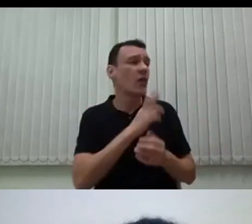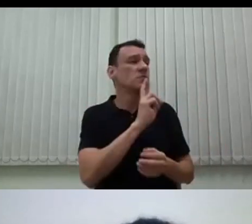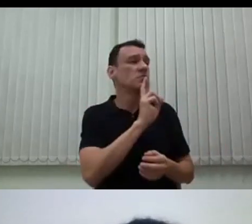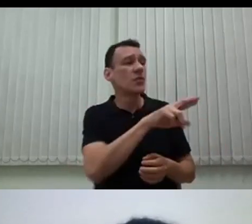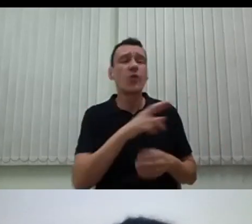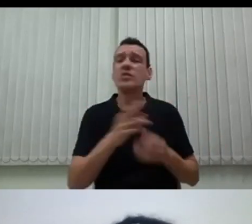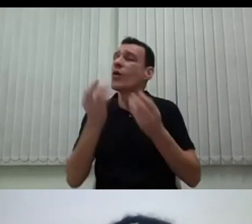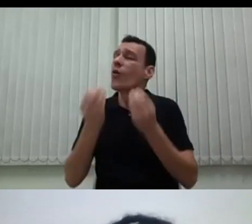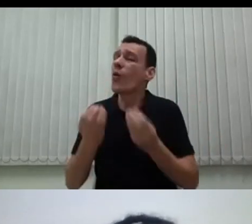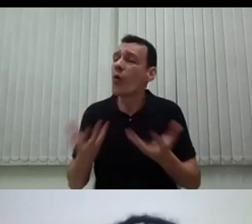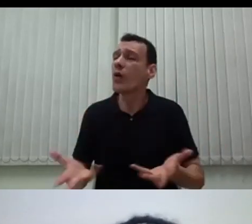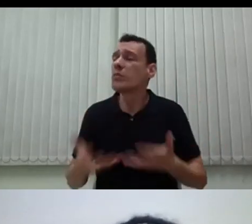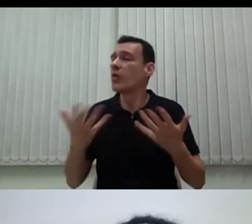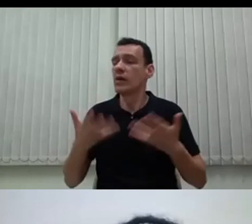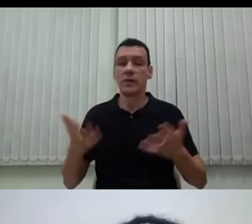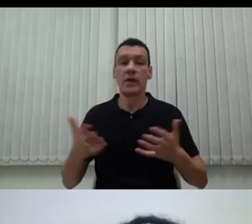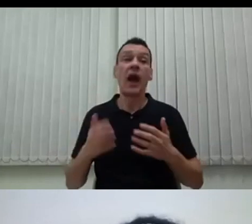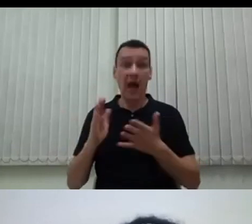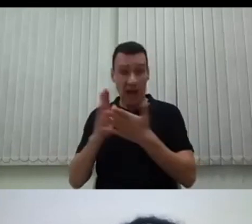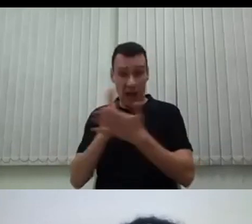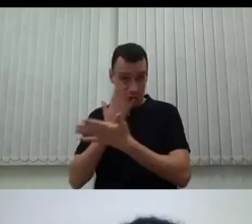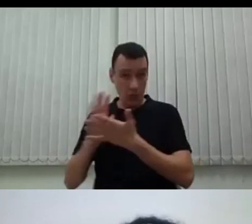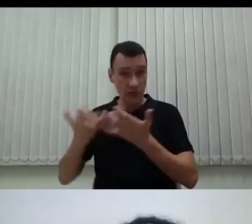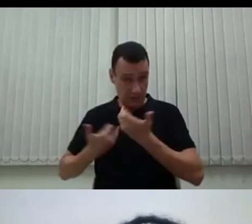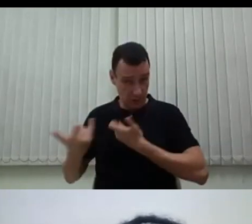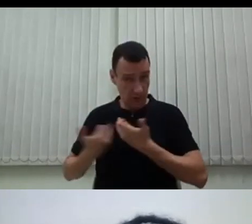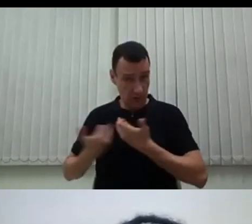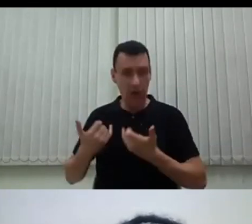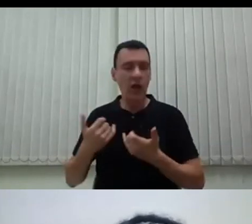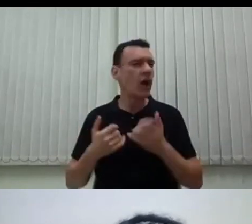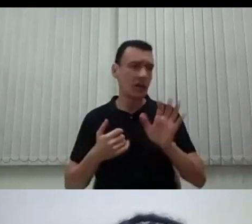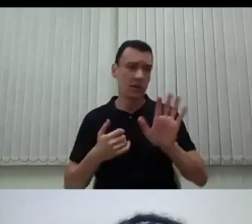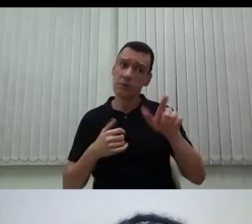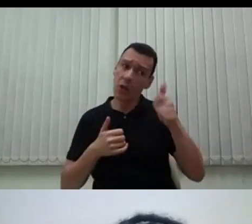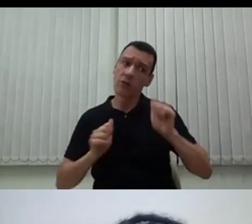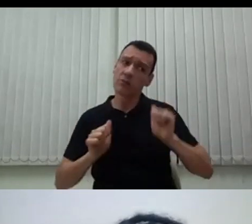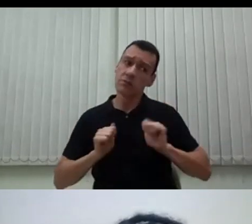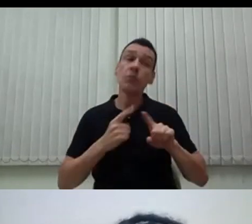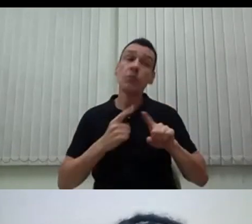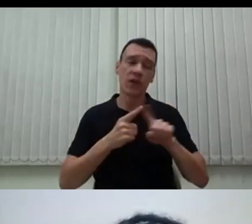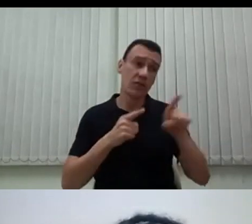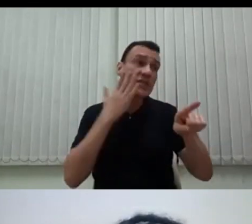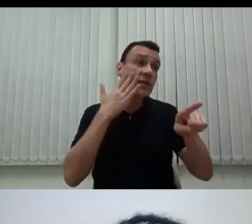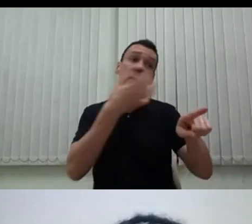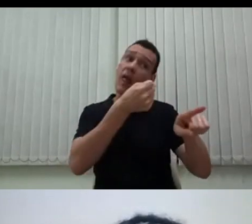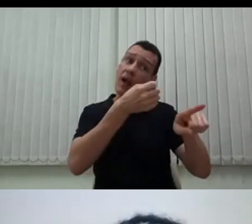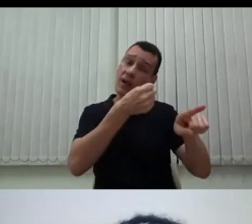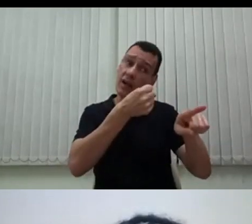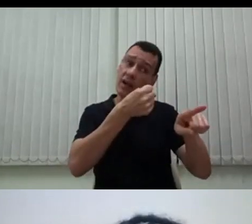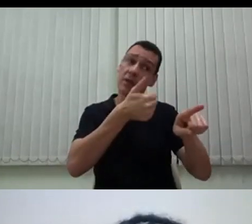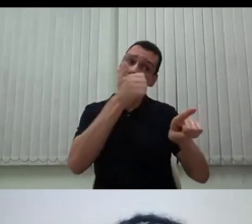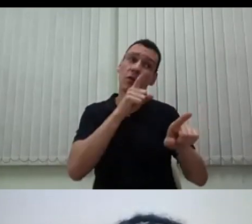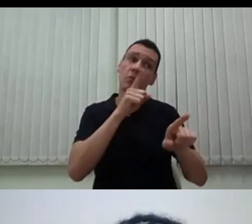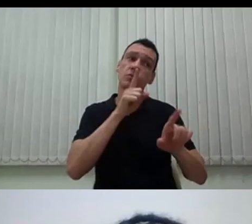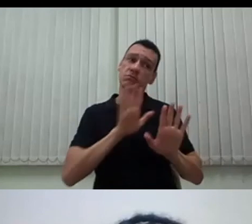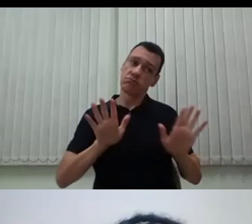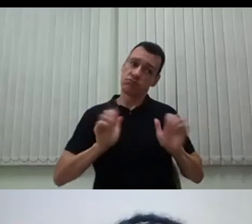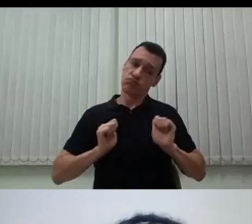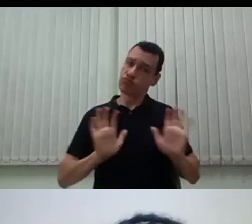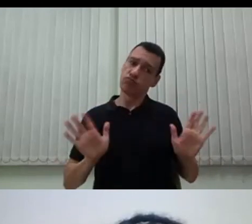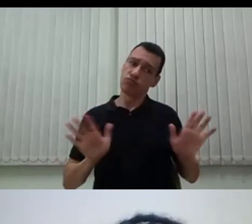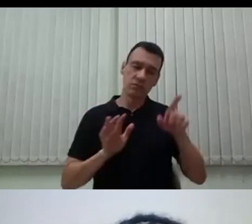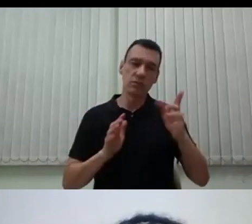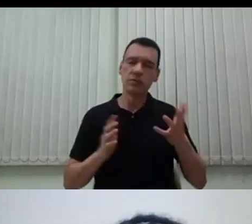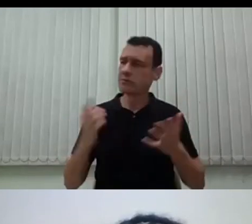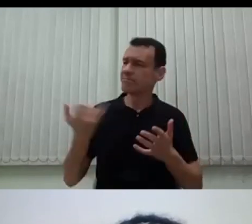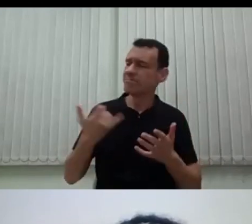seu lugar, né? De fato, mas o que eu devia fazer? E aí, num sábado, num evento, né, que teve, eu